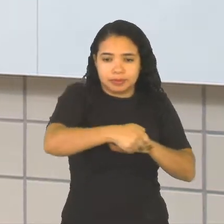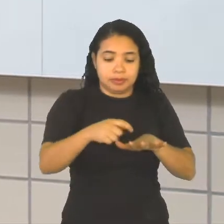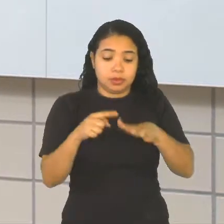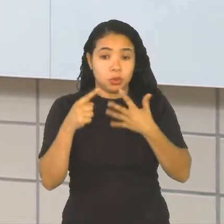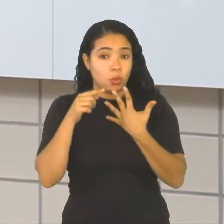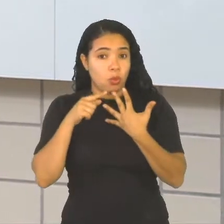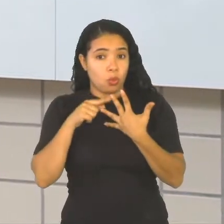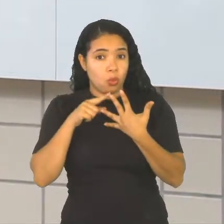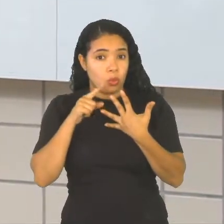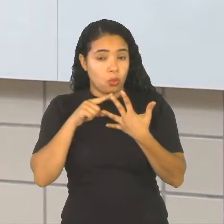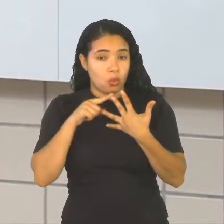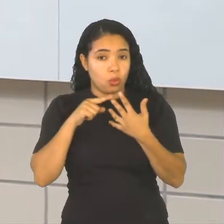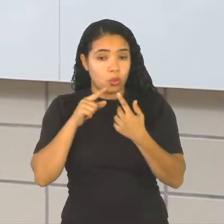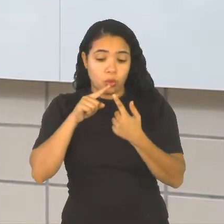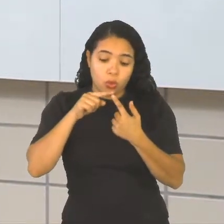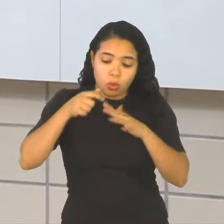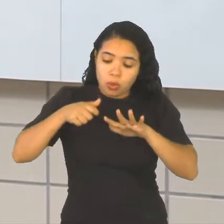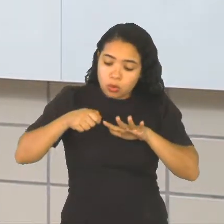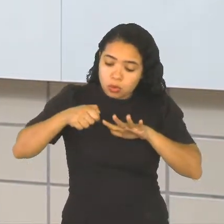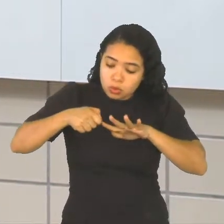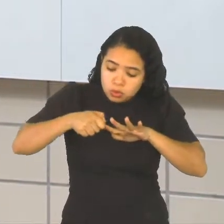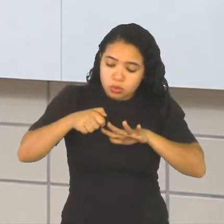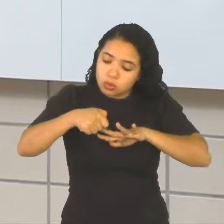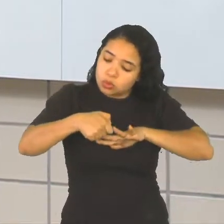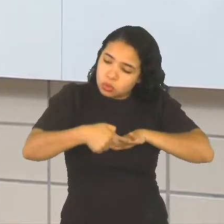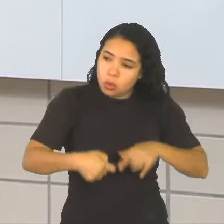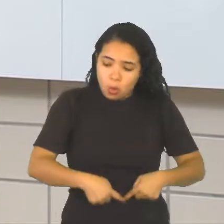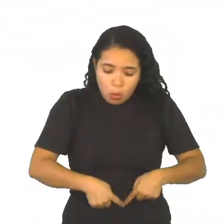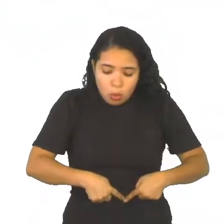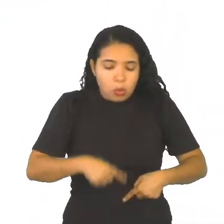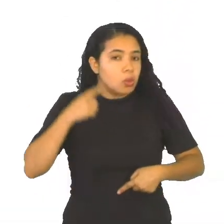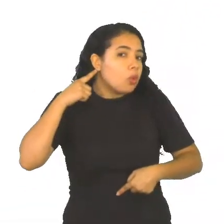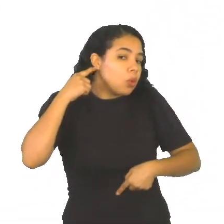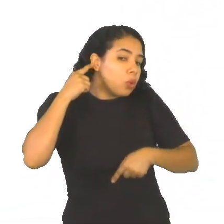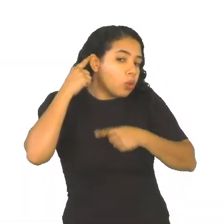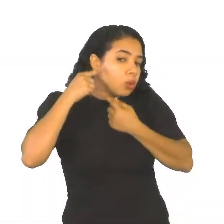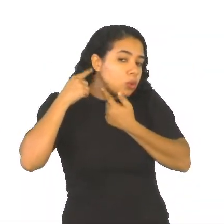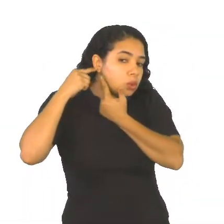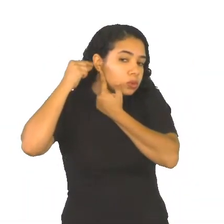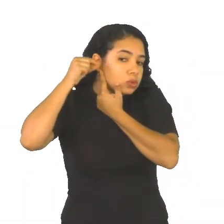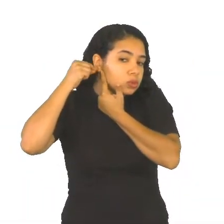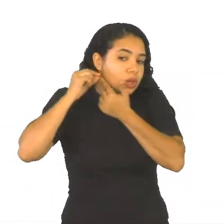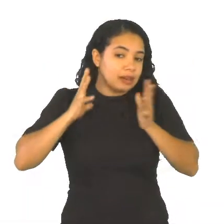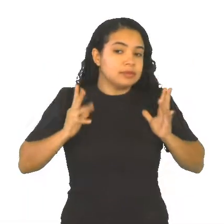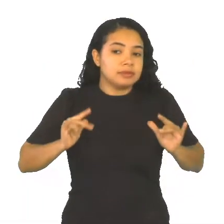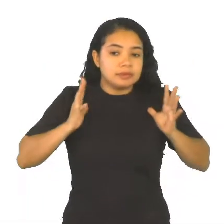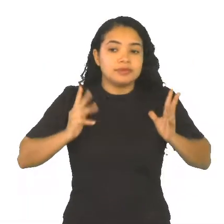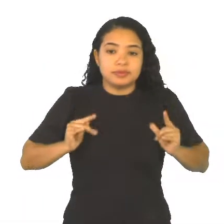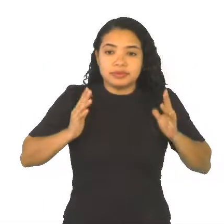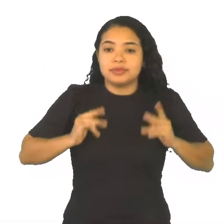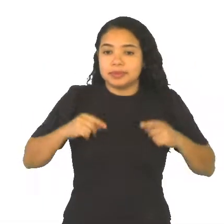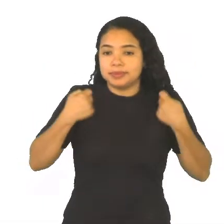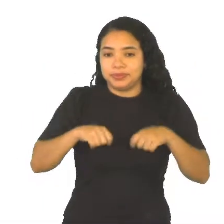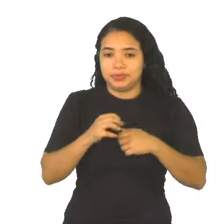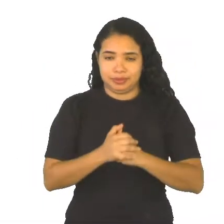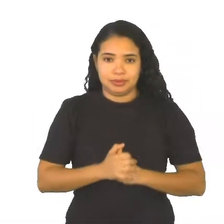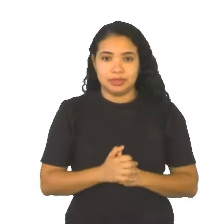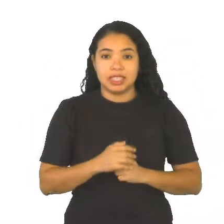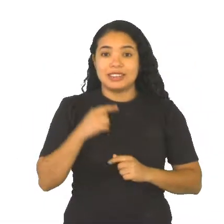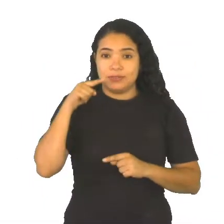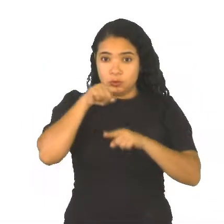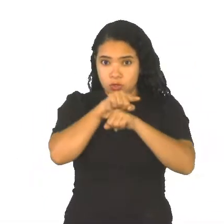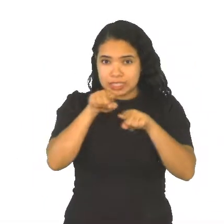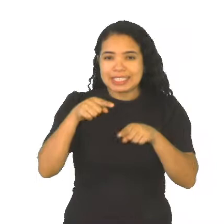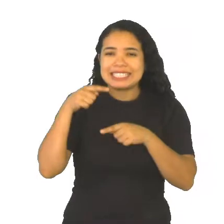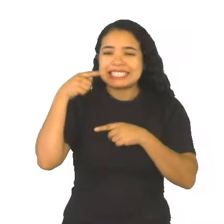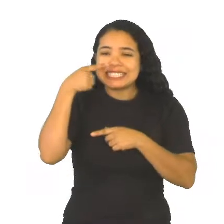corpo. O umbigo, o ouvidinho é necessário, tá bom? Uma boca limpinha, quando você escova os dentes lá,